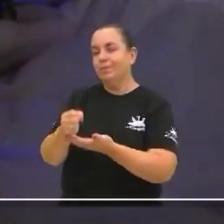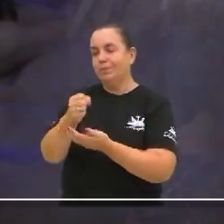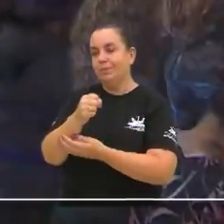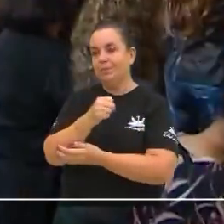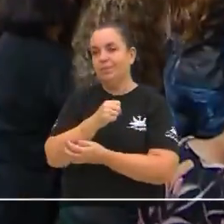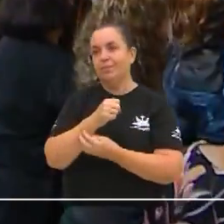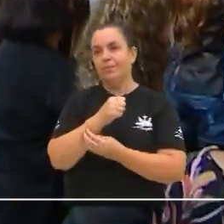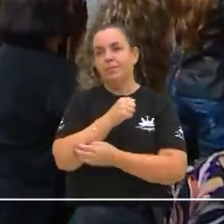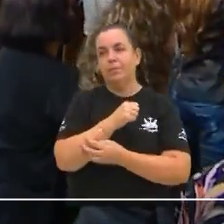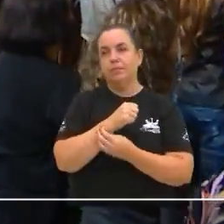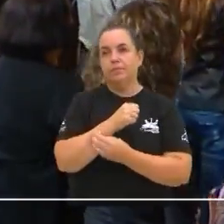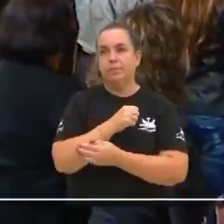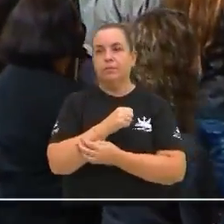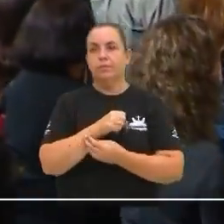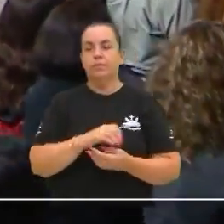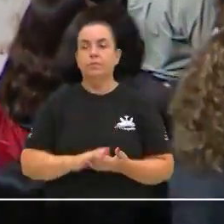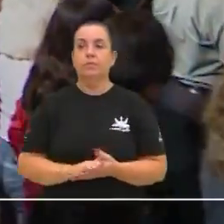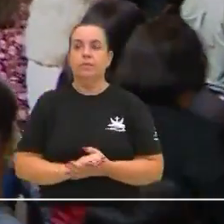adoremos, os